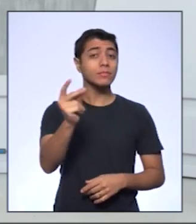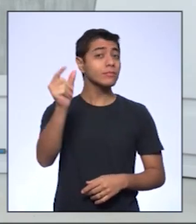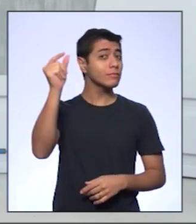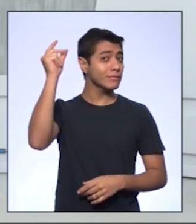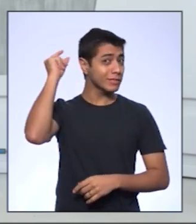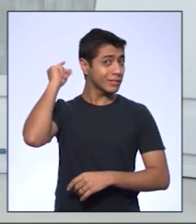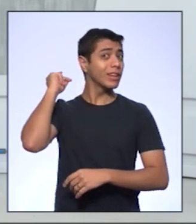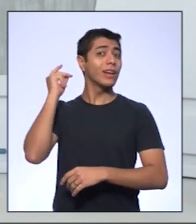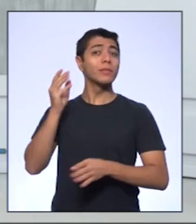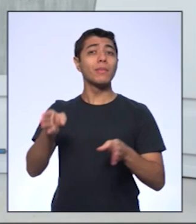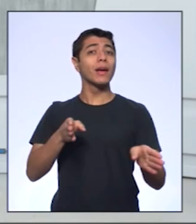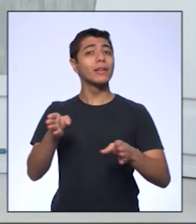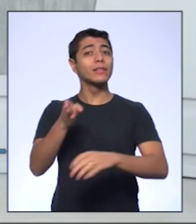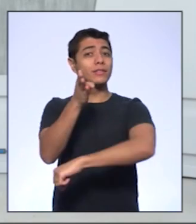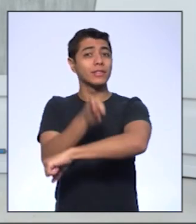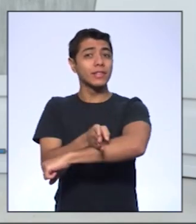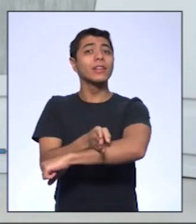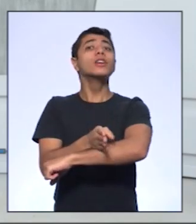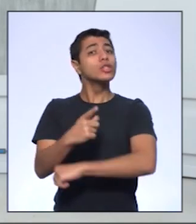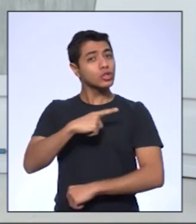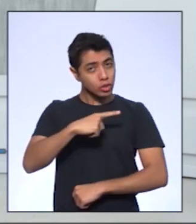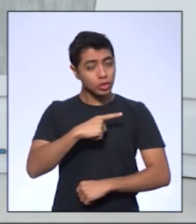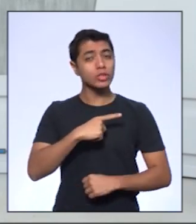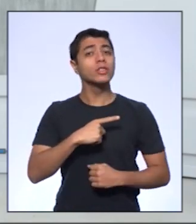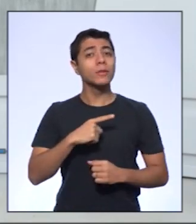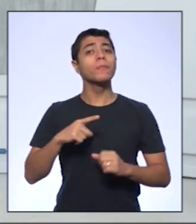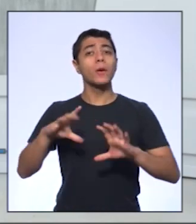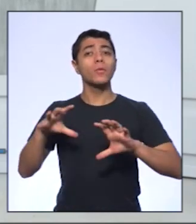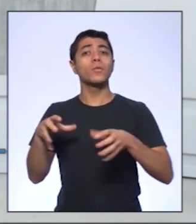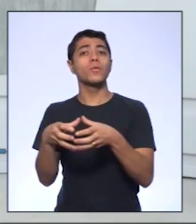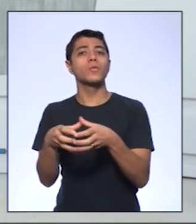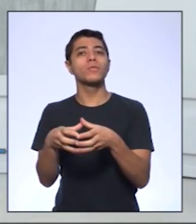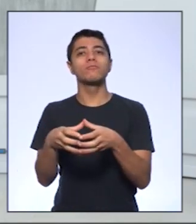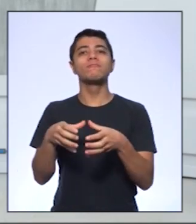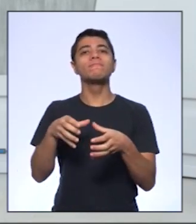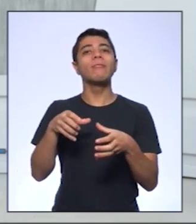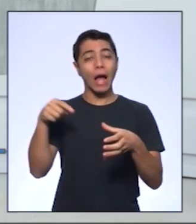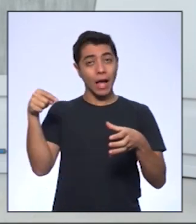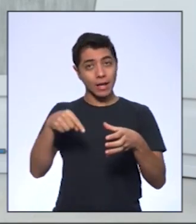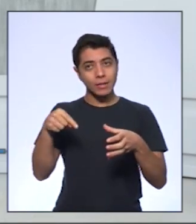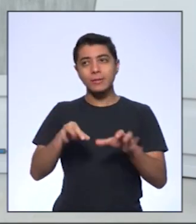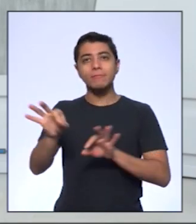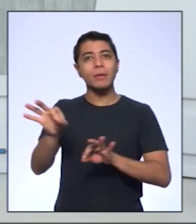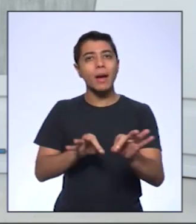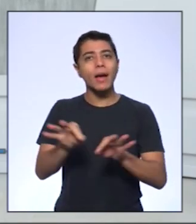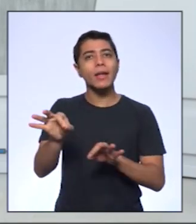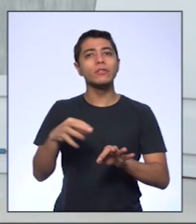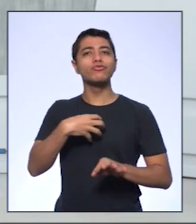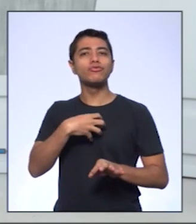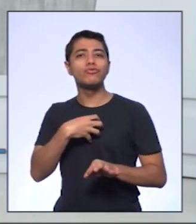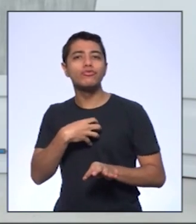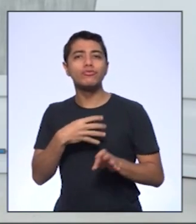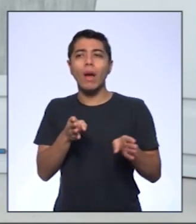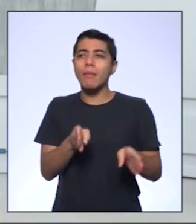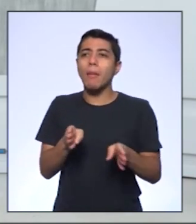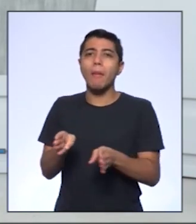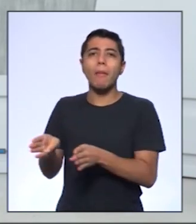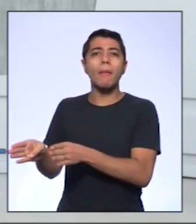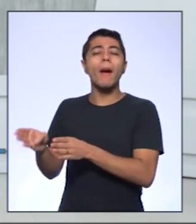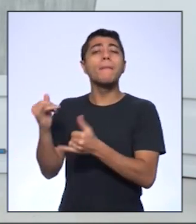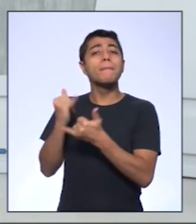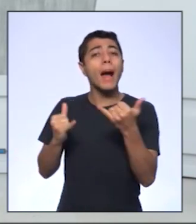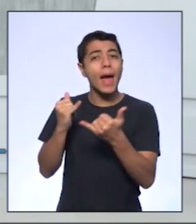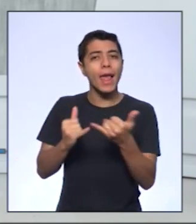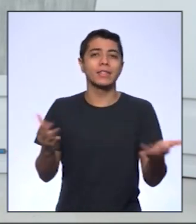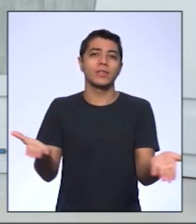né? Antigamente, nesse mundo medieval, eu já tenho uma organização que em muito vai lembrar a nossa organização. Cara,